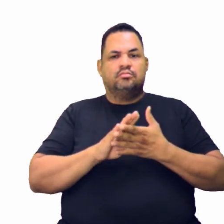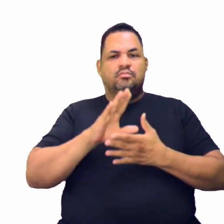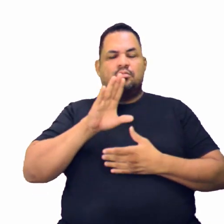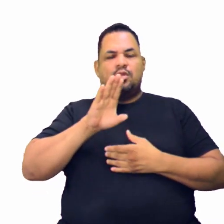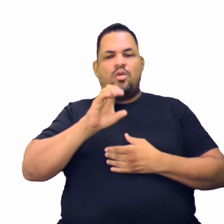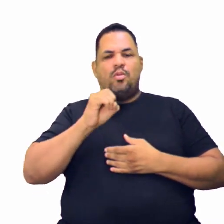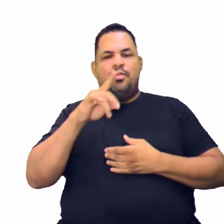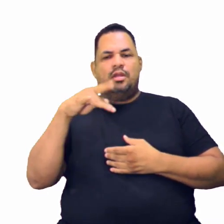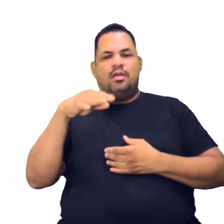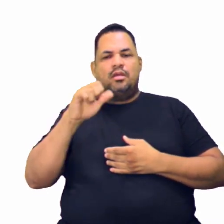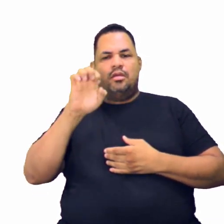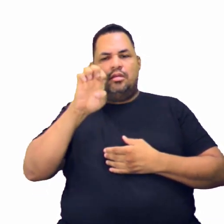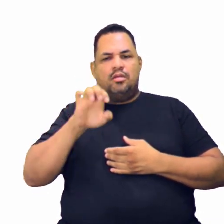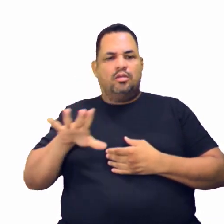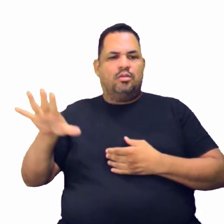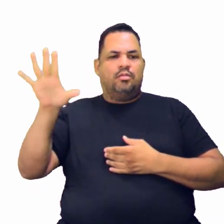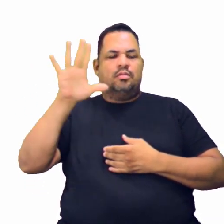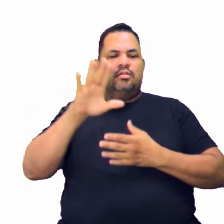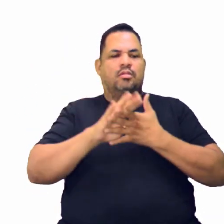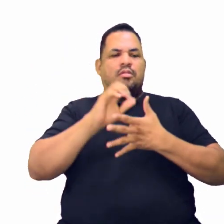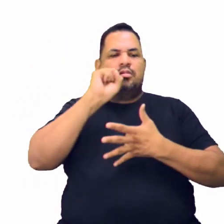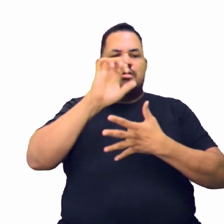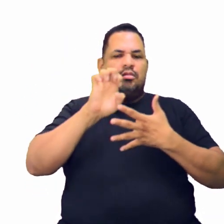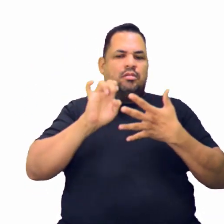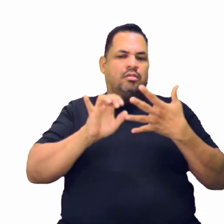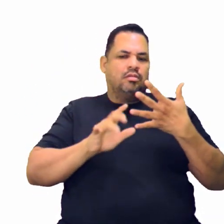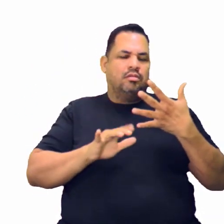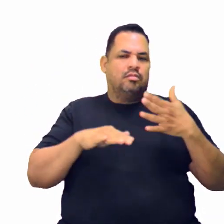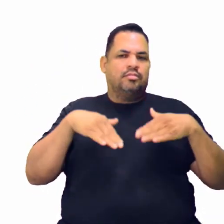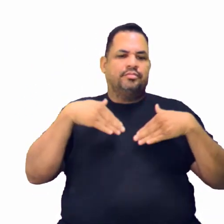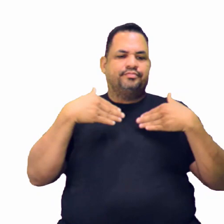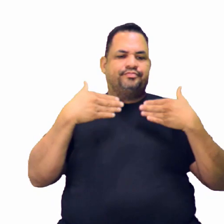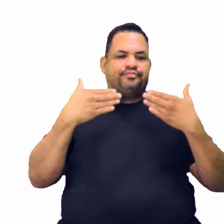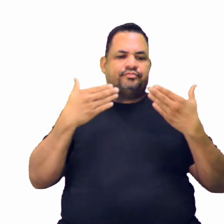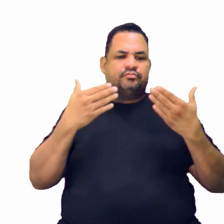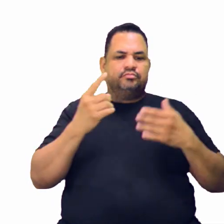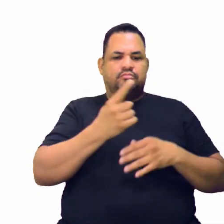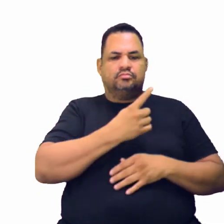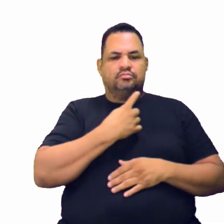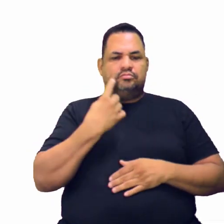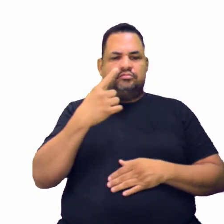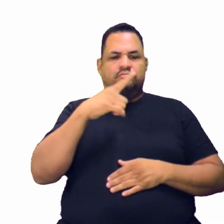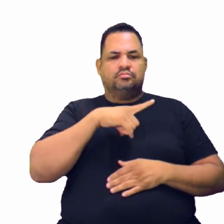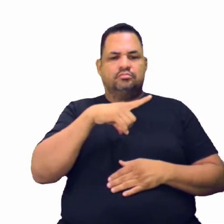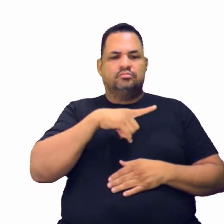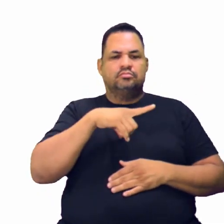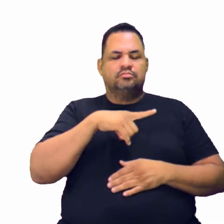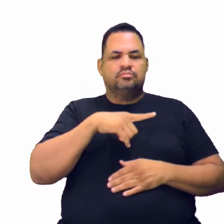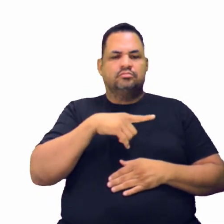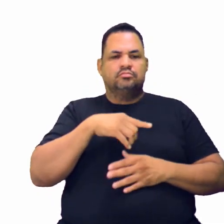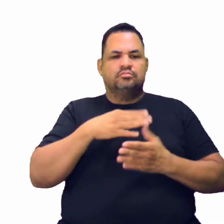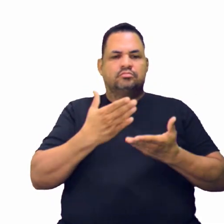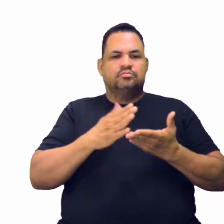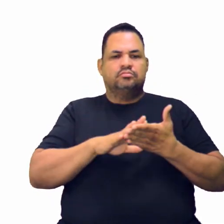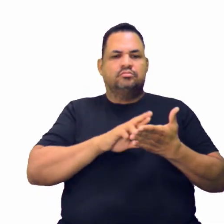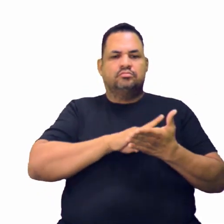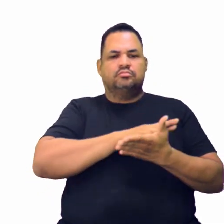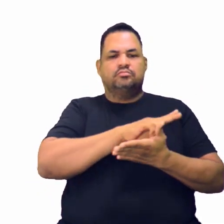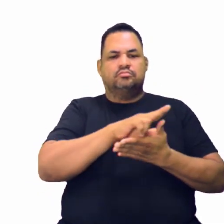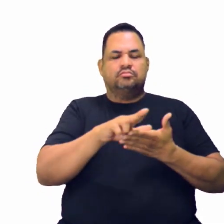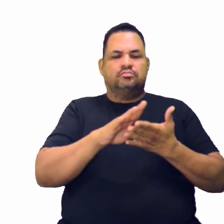A partir de A, B, C, D ou E, nós temos aqui a integração de